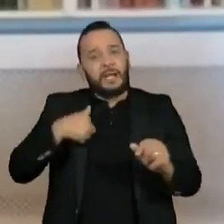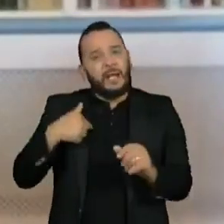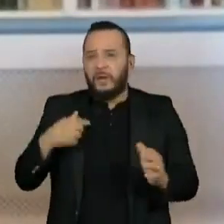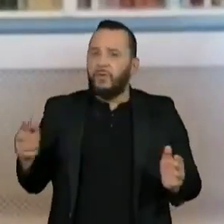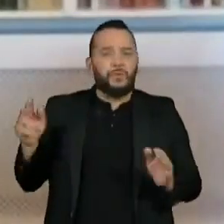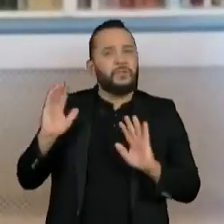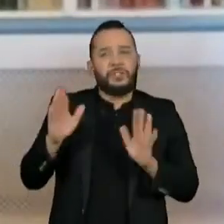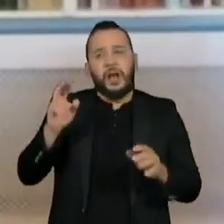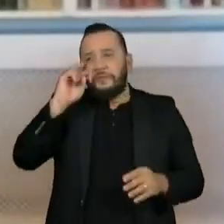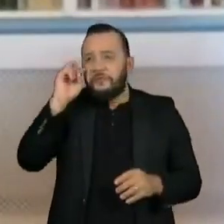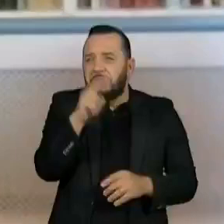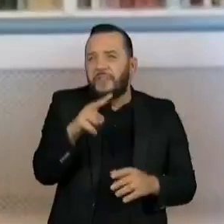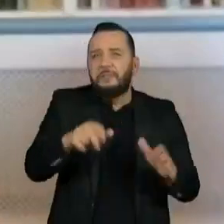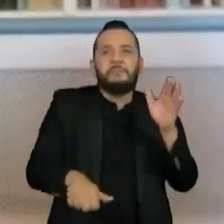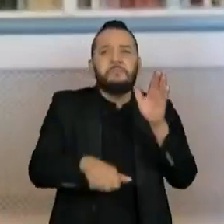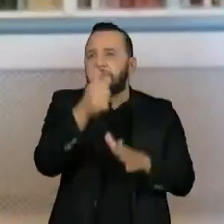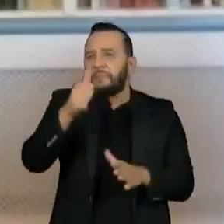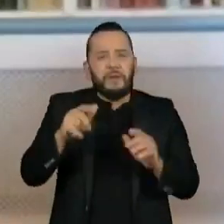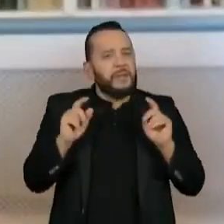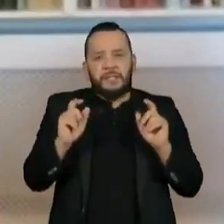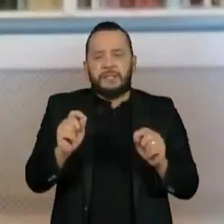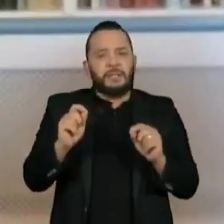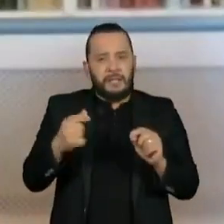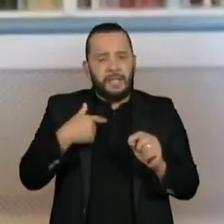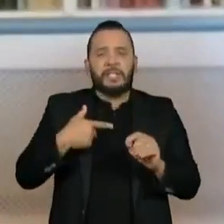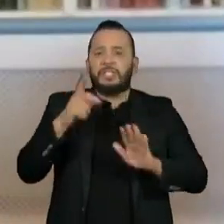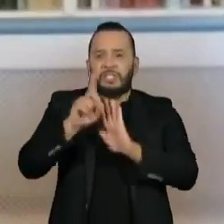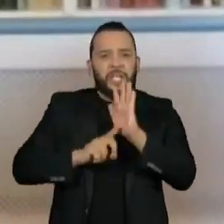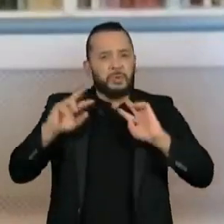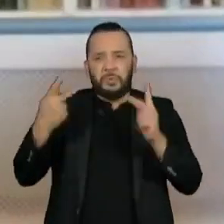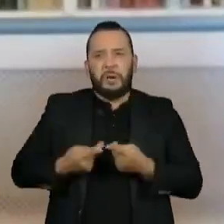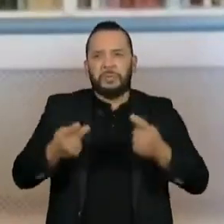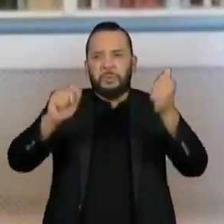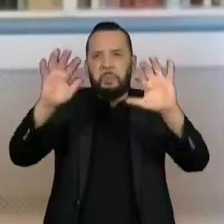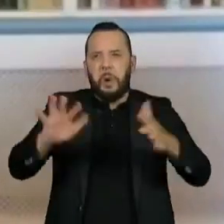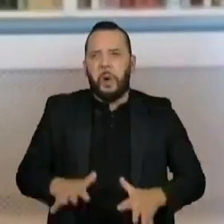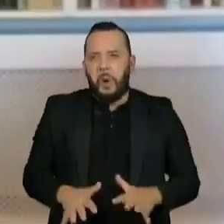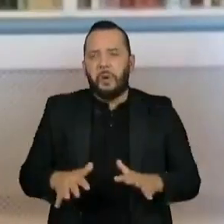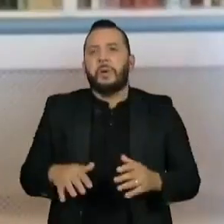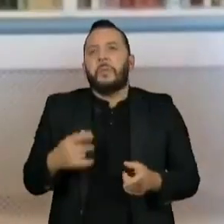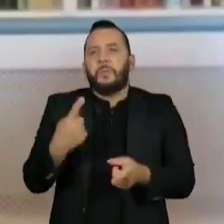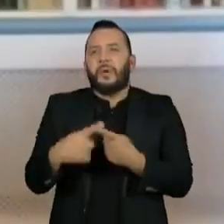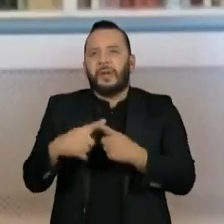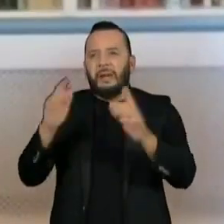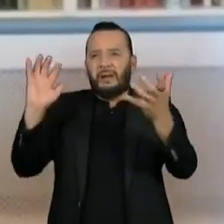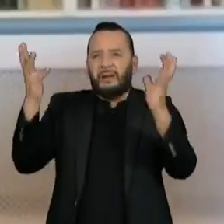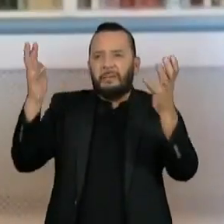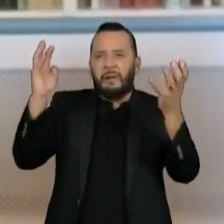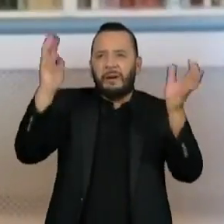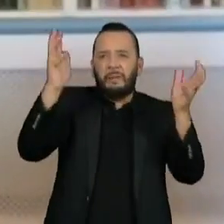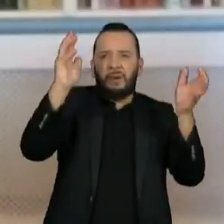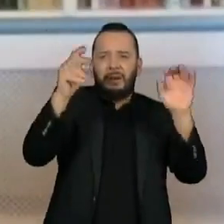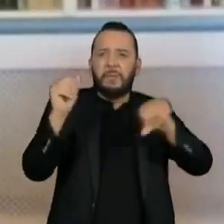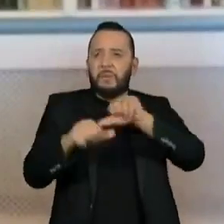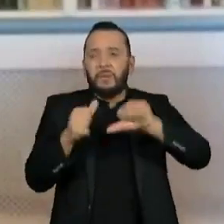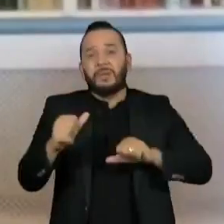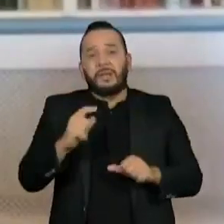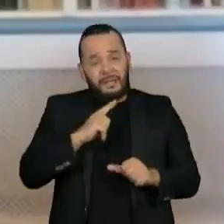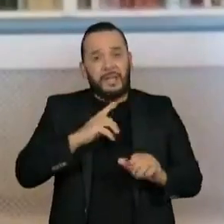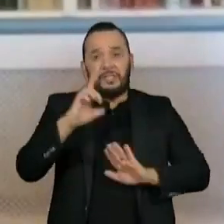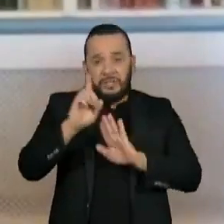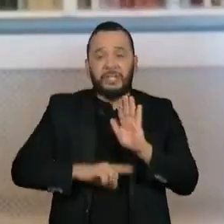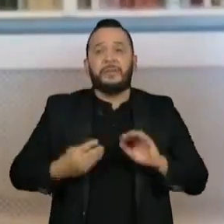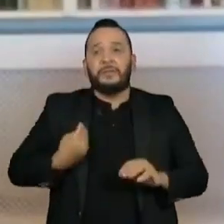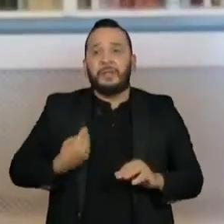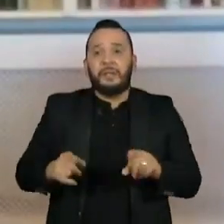a huge undermining de todos os humanos humanos porque de climate shocks, you know, even o direito de vida a itself. Mas,